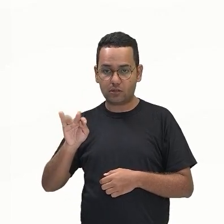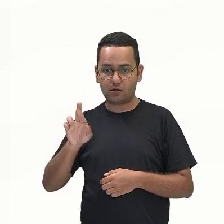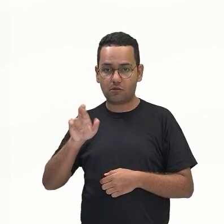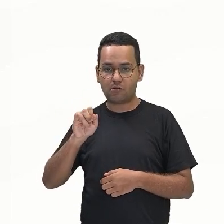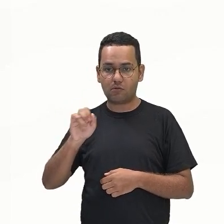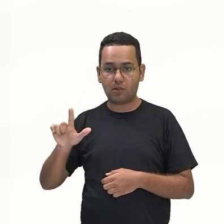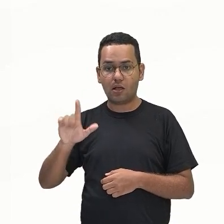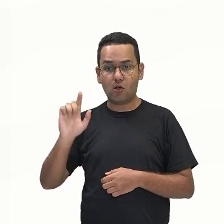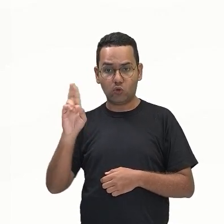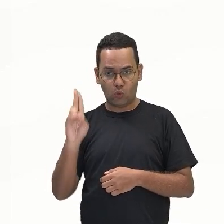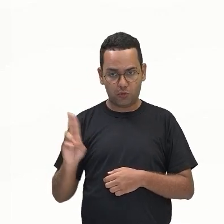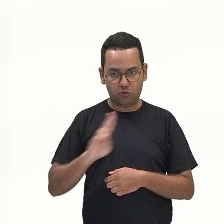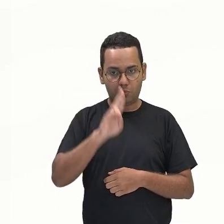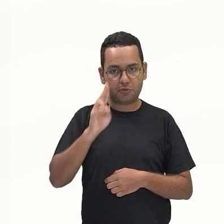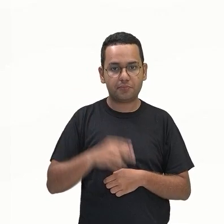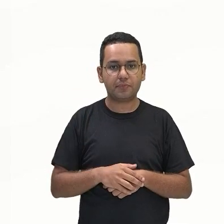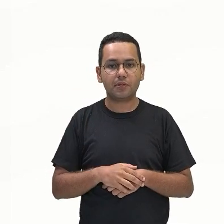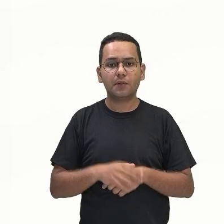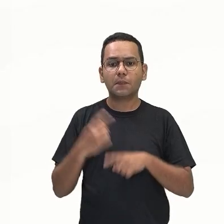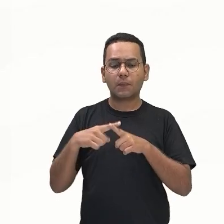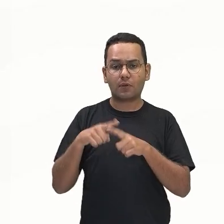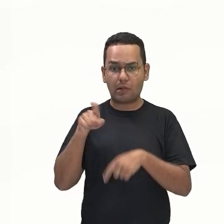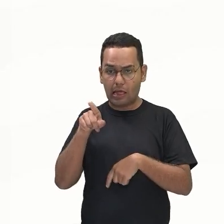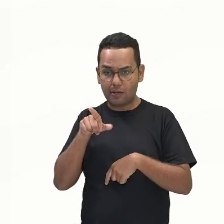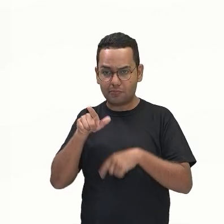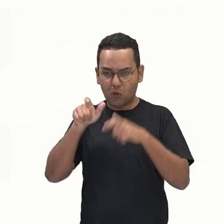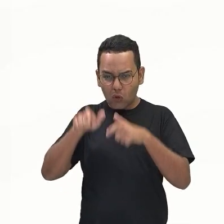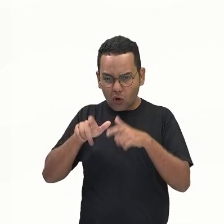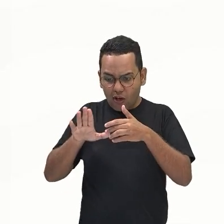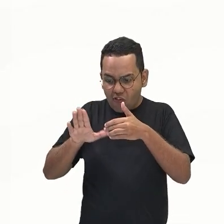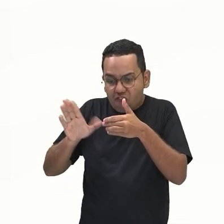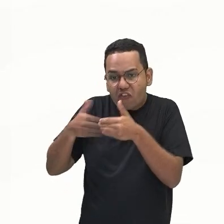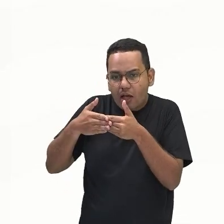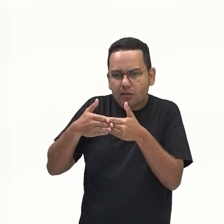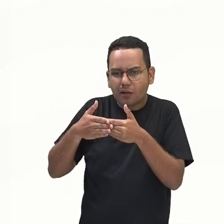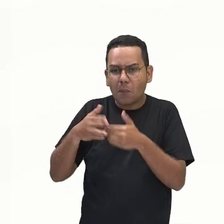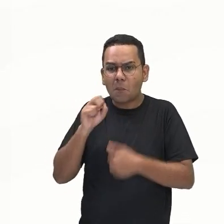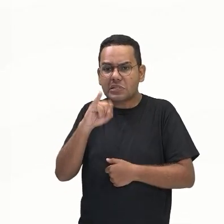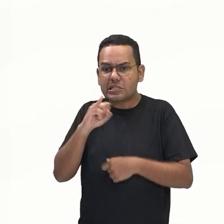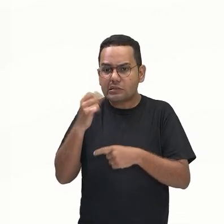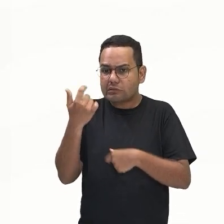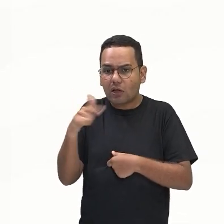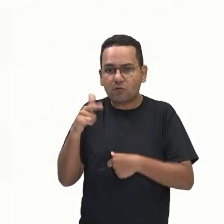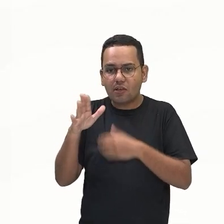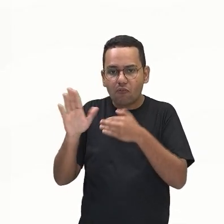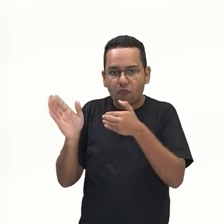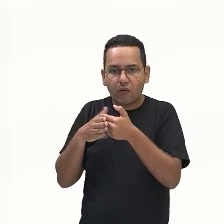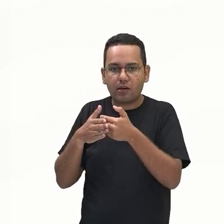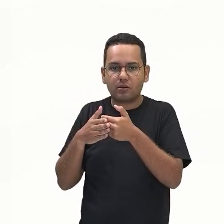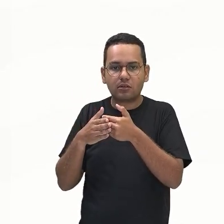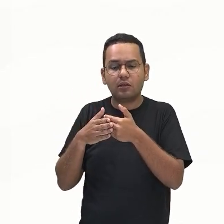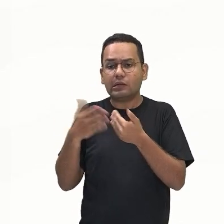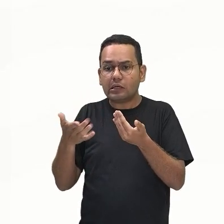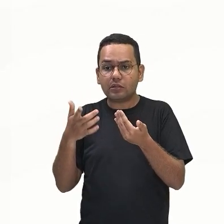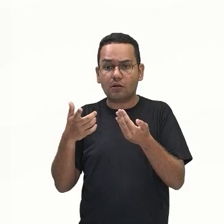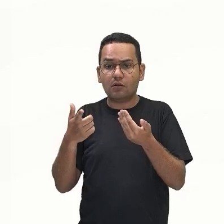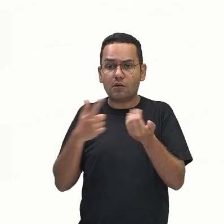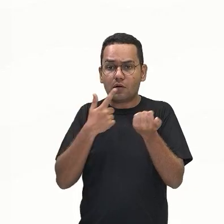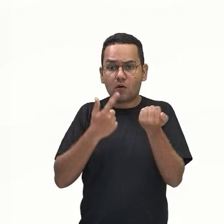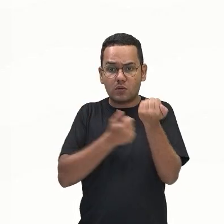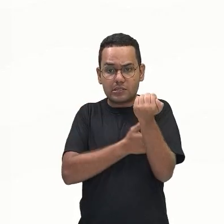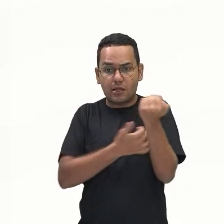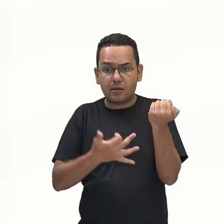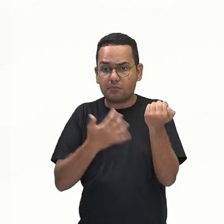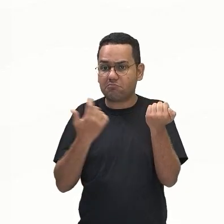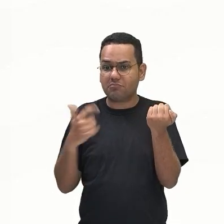ele contrai, ela se fecha, porque se ela não se fechar aqui, ó, então o sangue não vem para cá, então há um refluxo aqui,